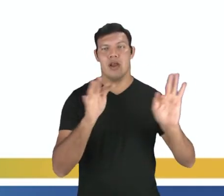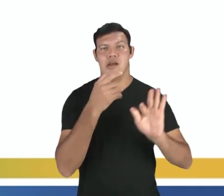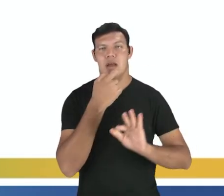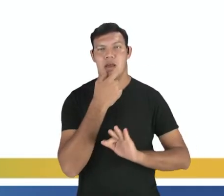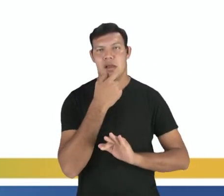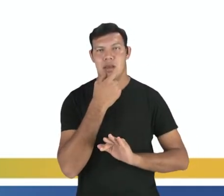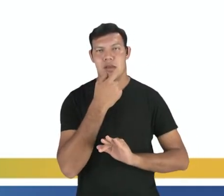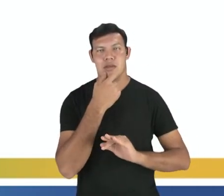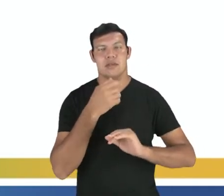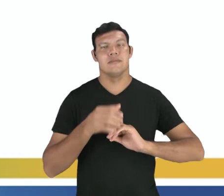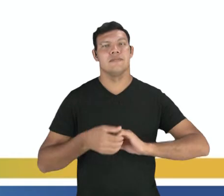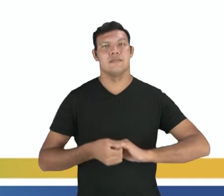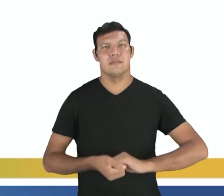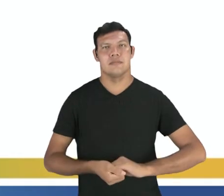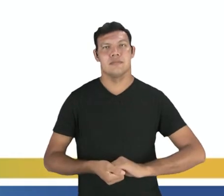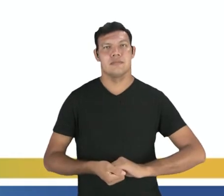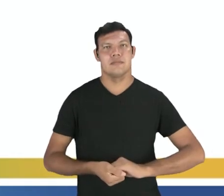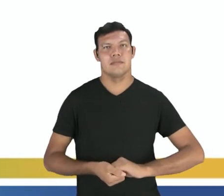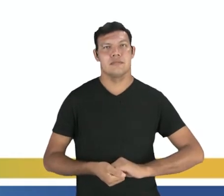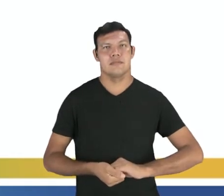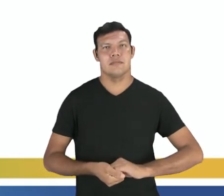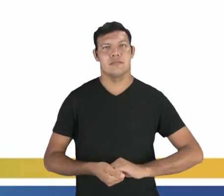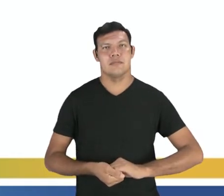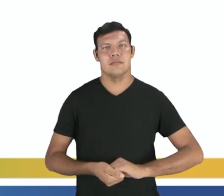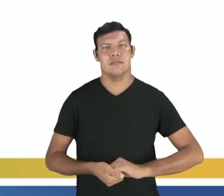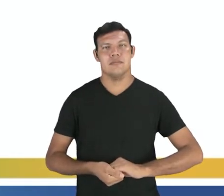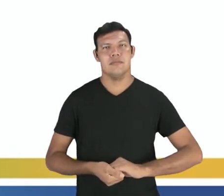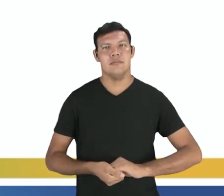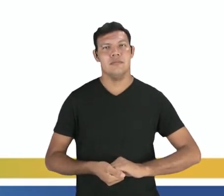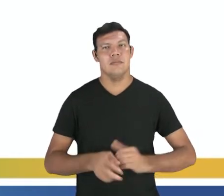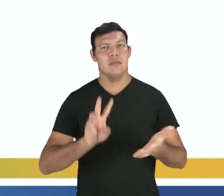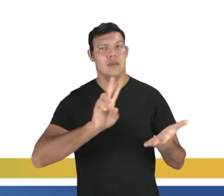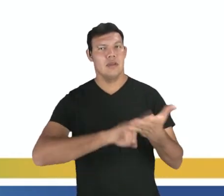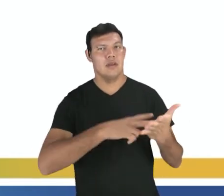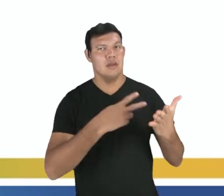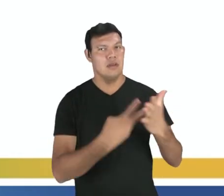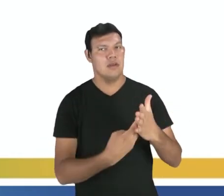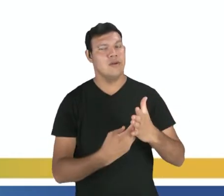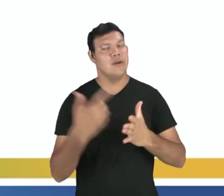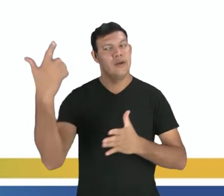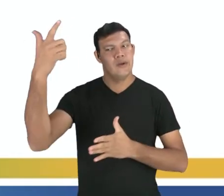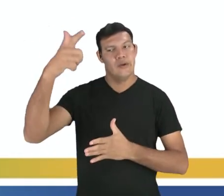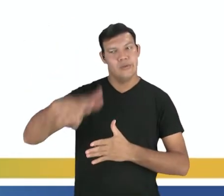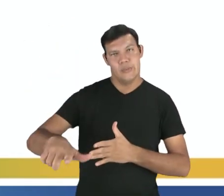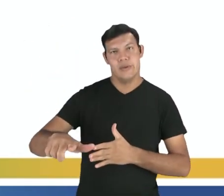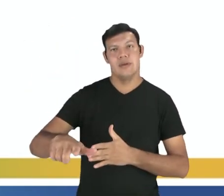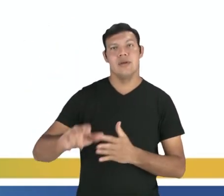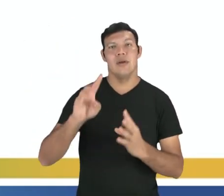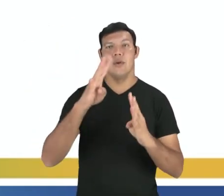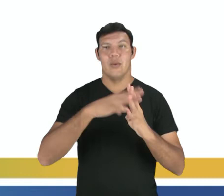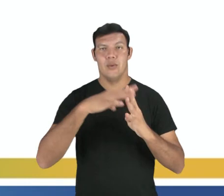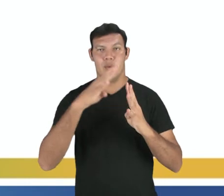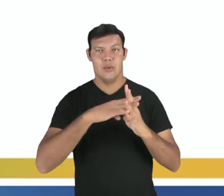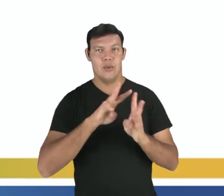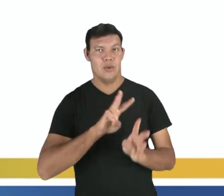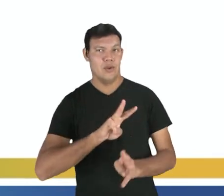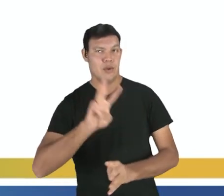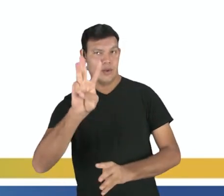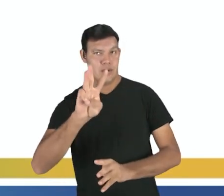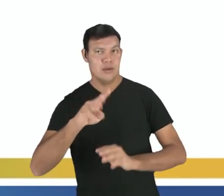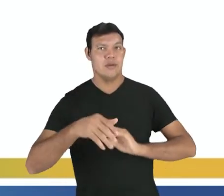waited for Walter to walk. Aí nós temos a repetição da vogal W, da letra